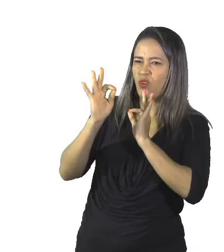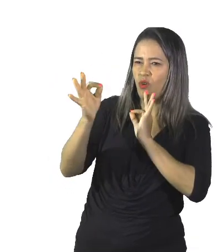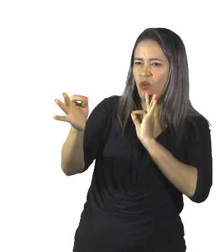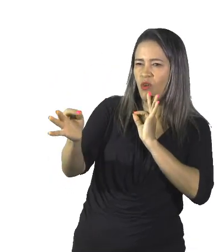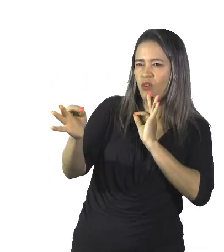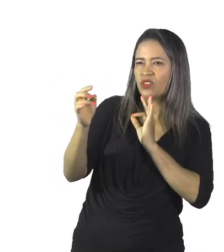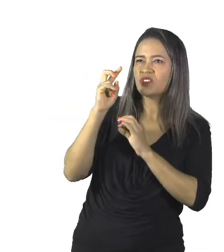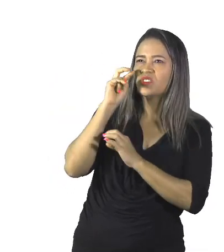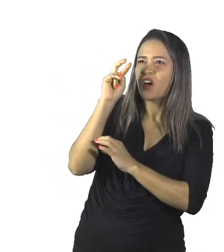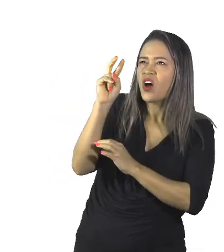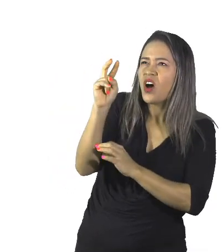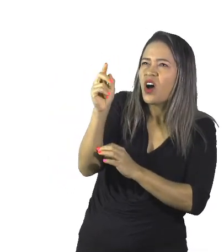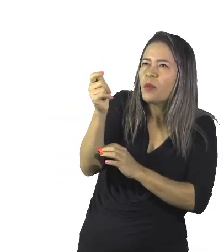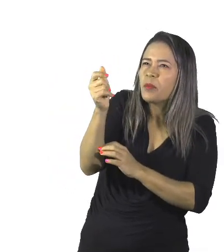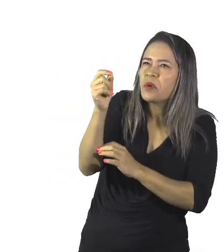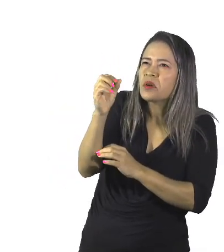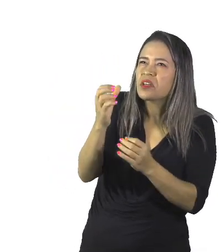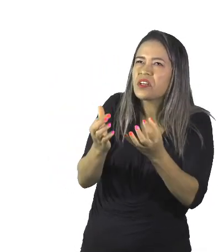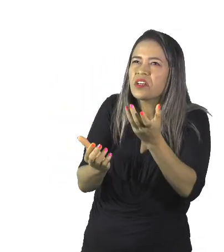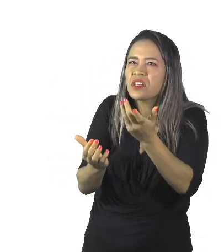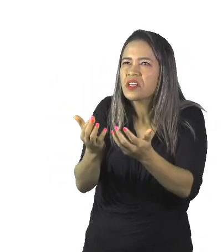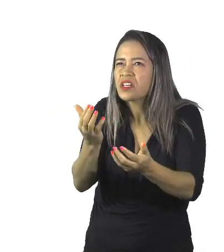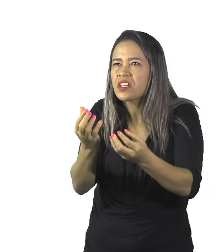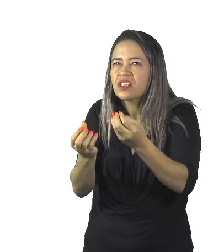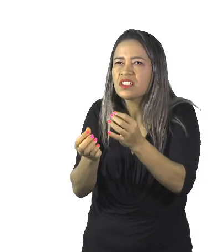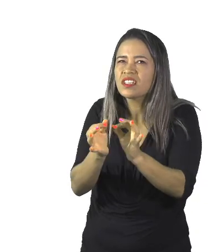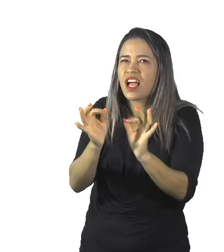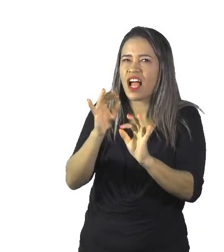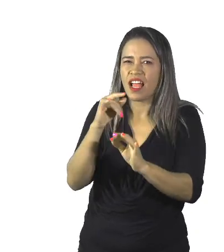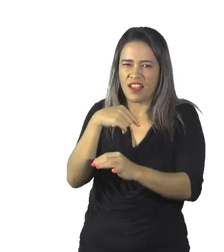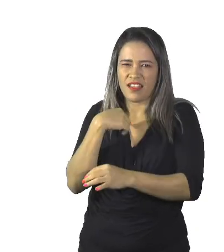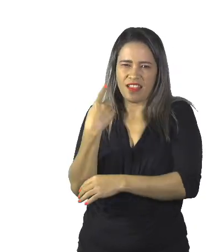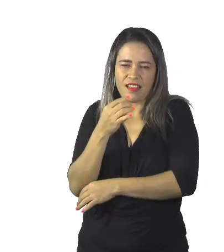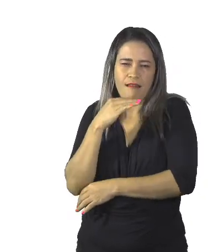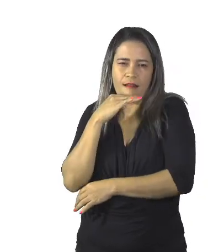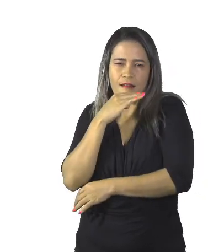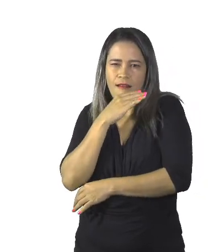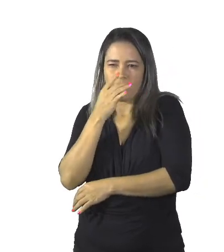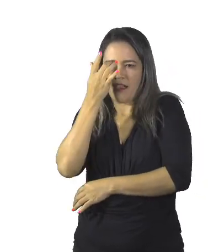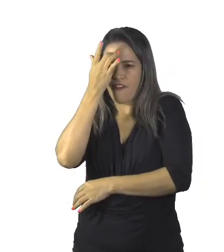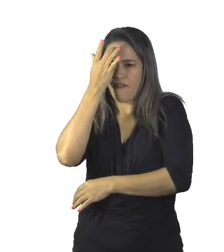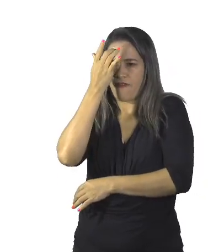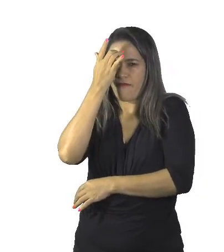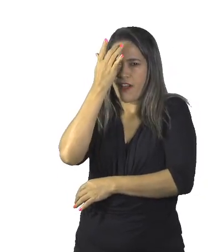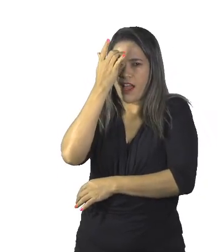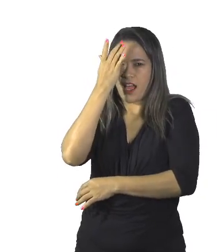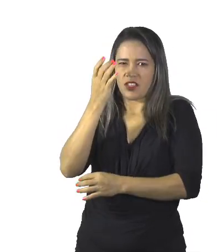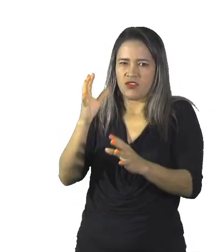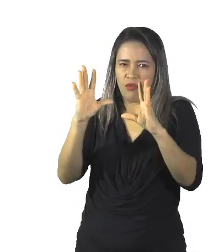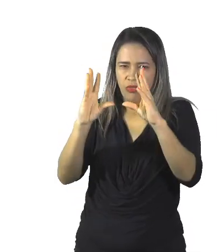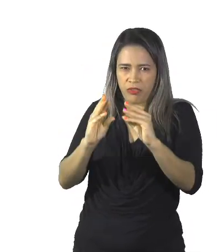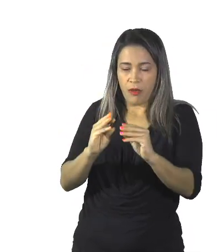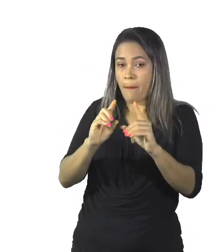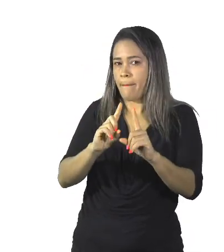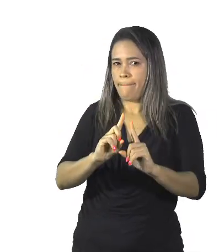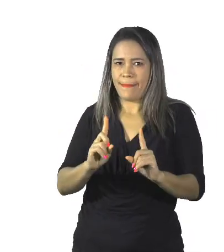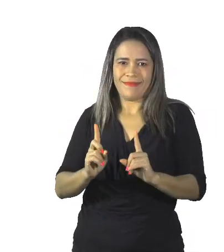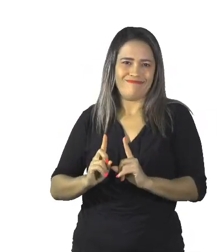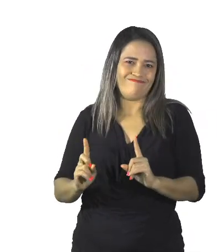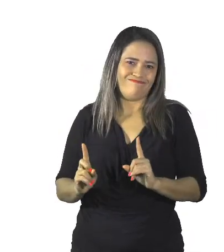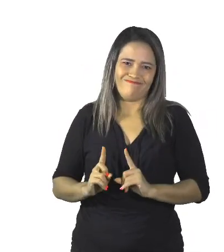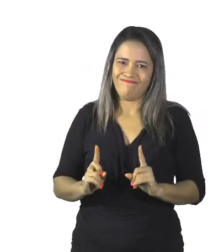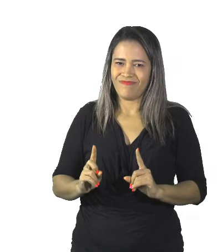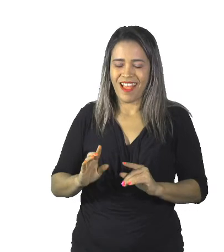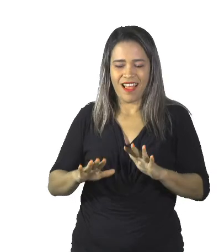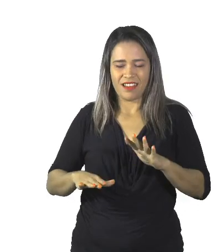só um filetinho assim de chamas, a gente acha que é algo fácil de ser resolvido, mas não é.